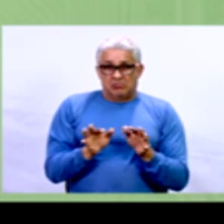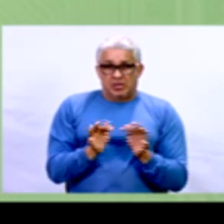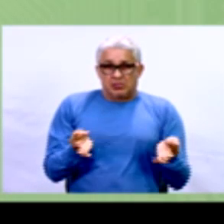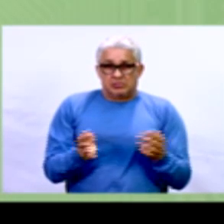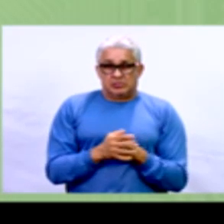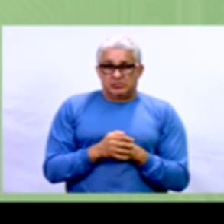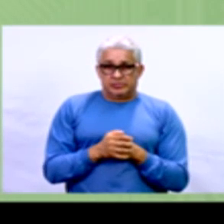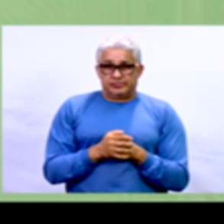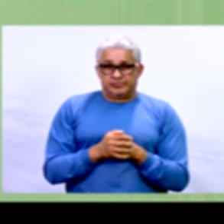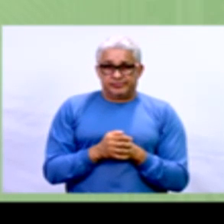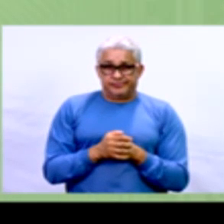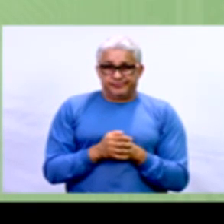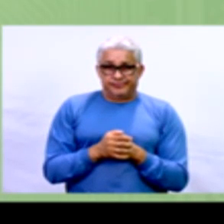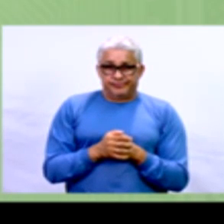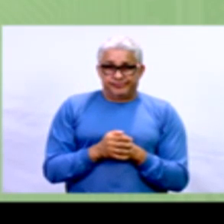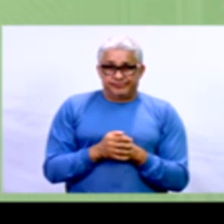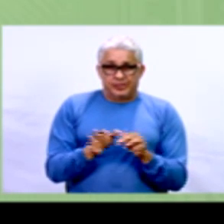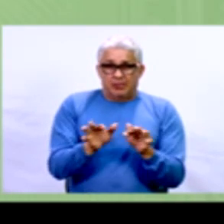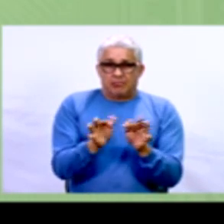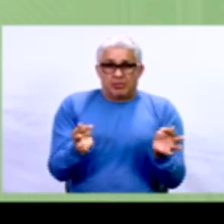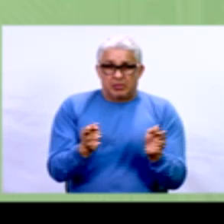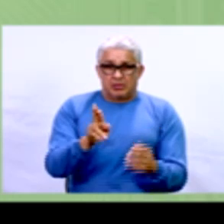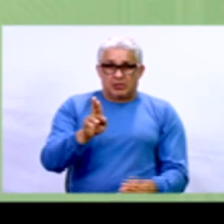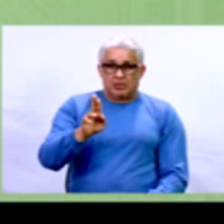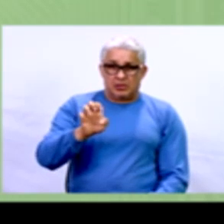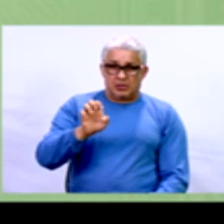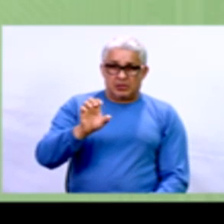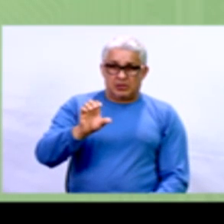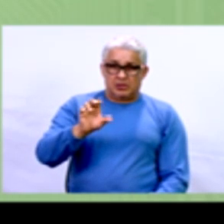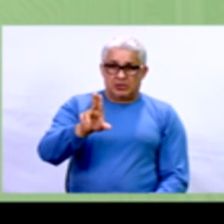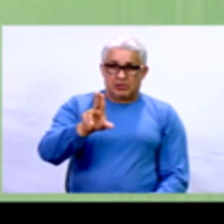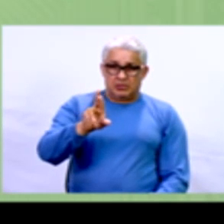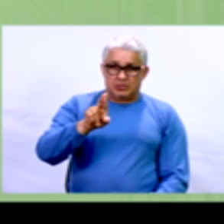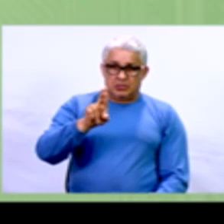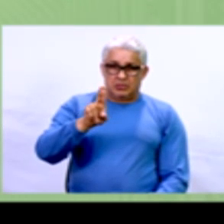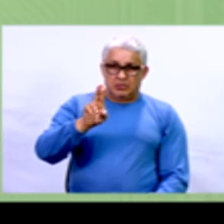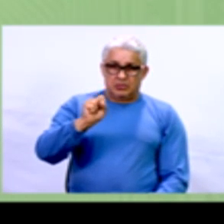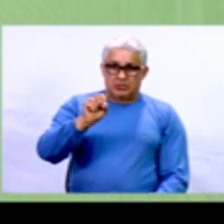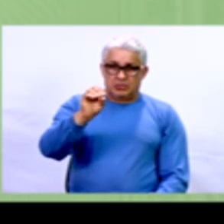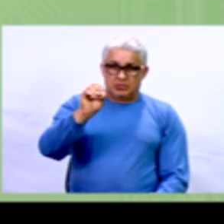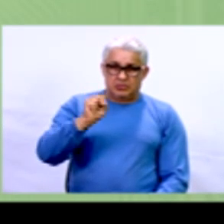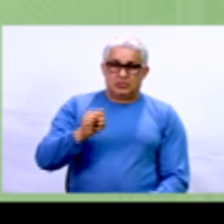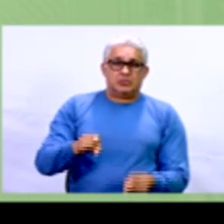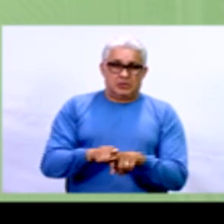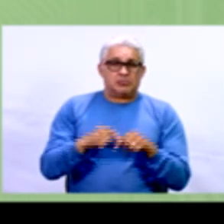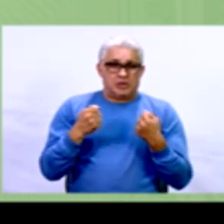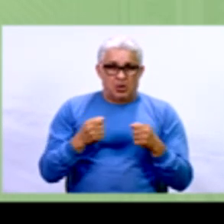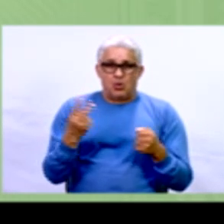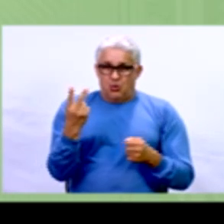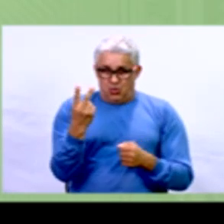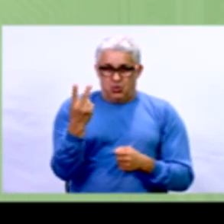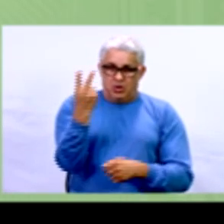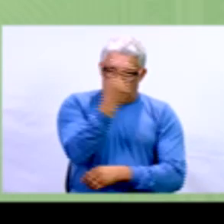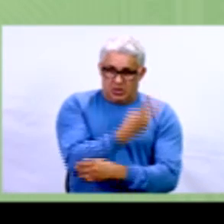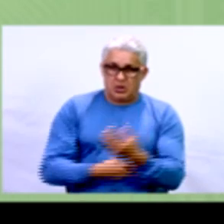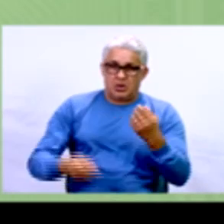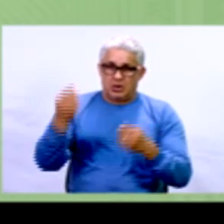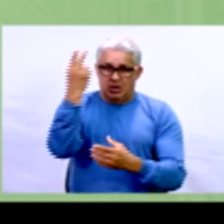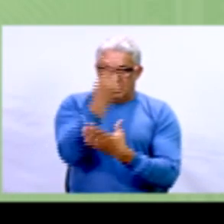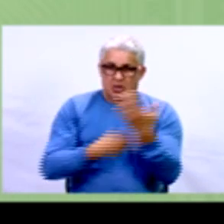um recurso pobre, né? Então eu tenho que ter os dois aí, criatividade e tecnologia,